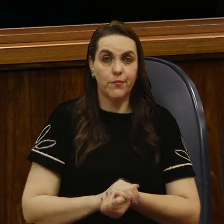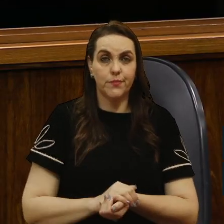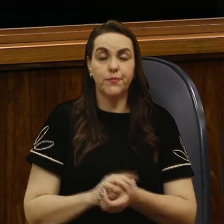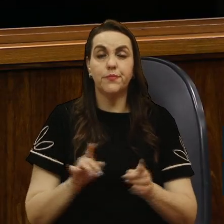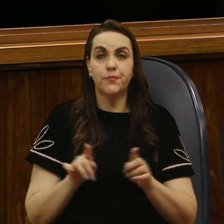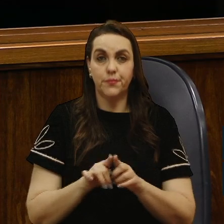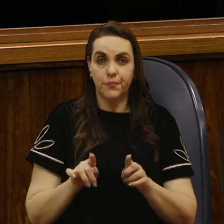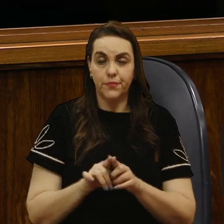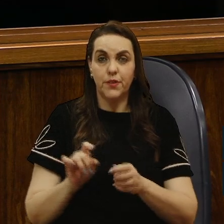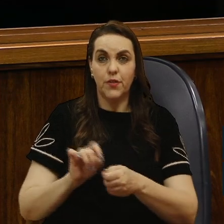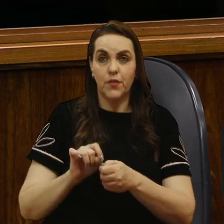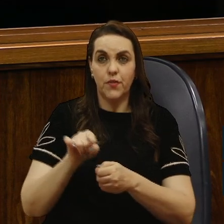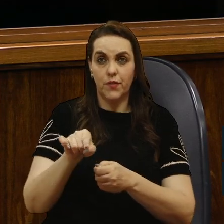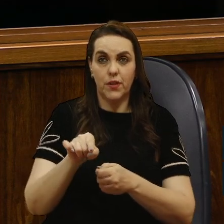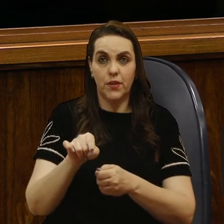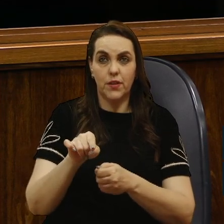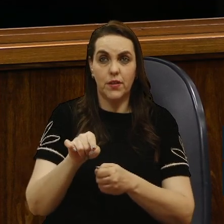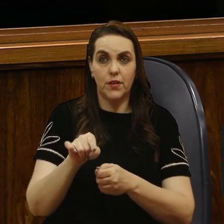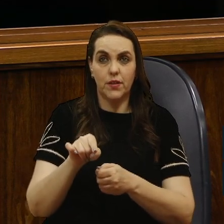pela